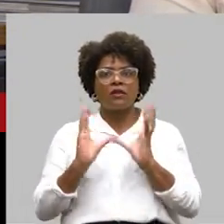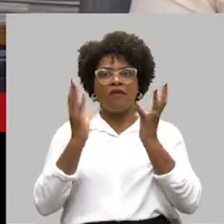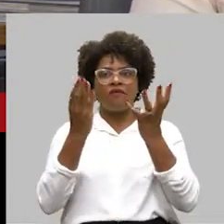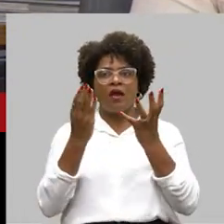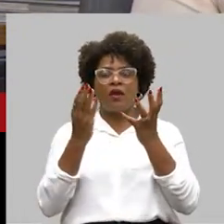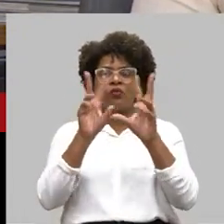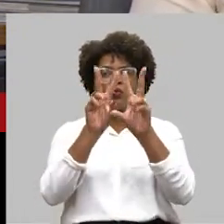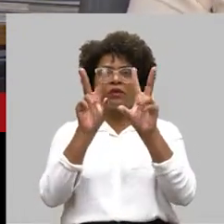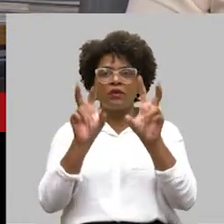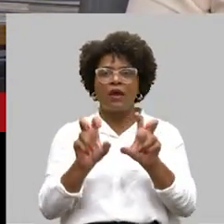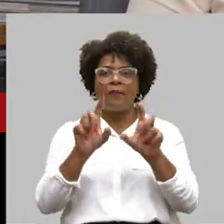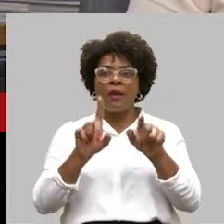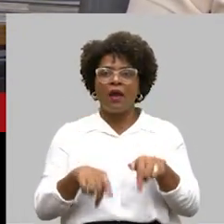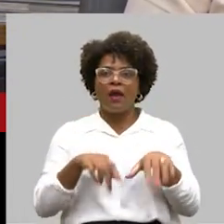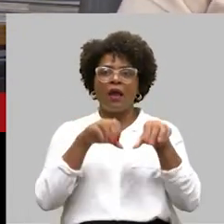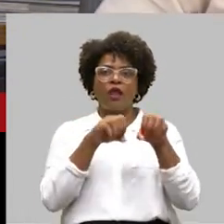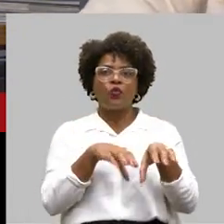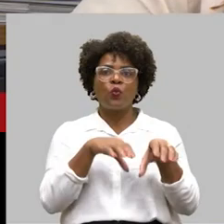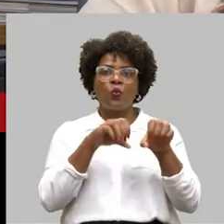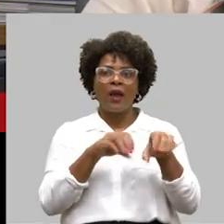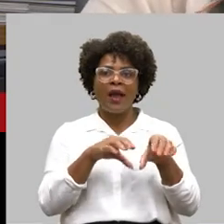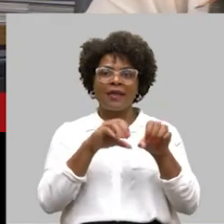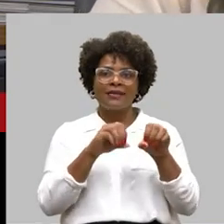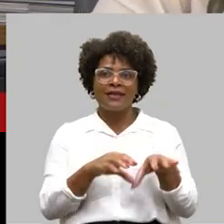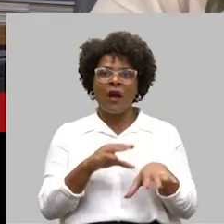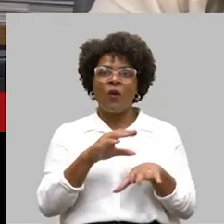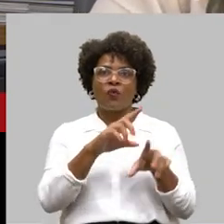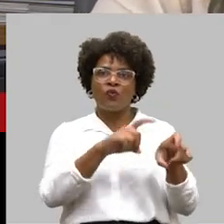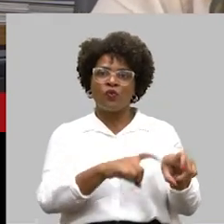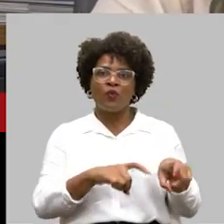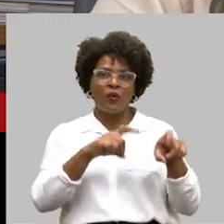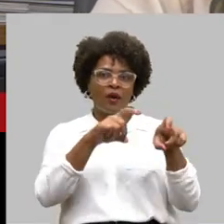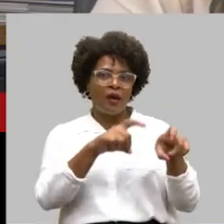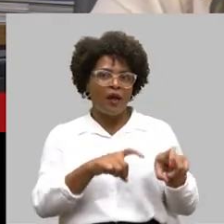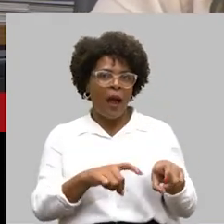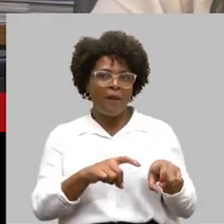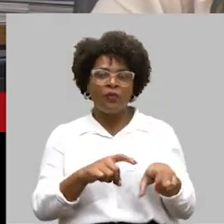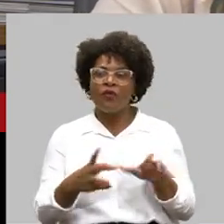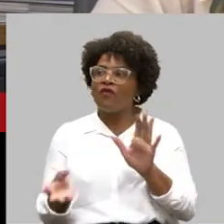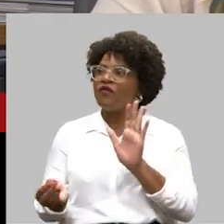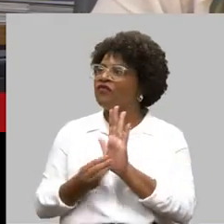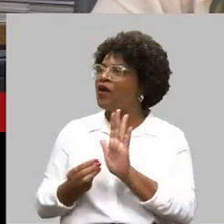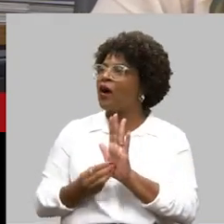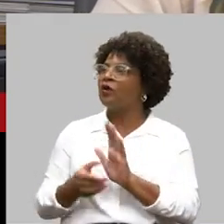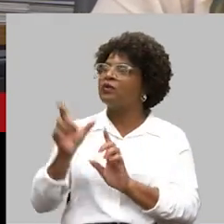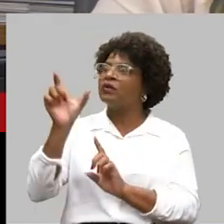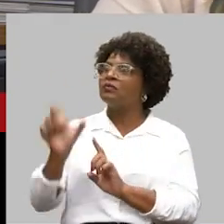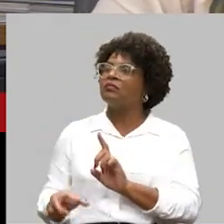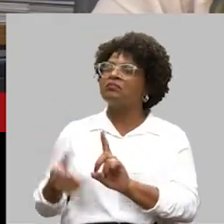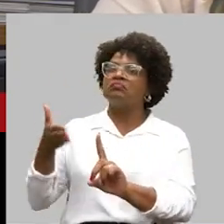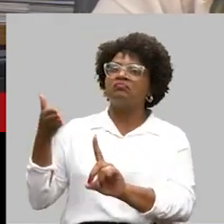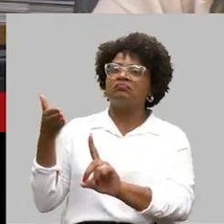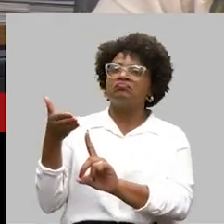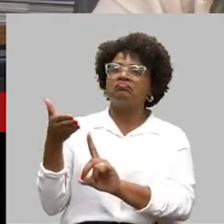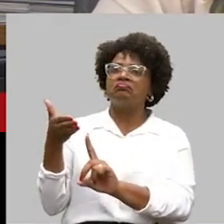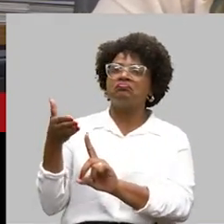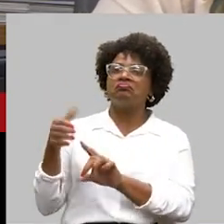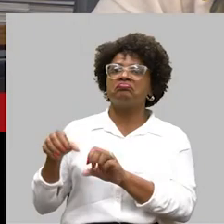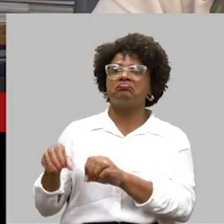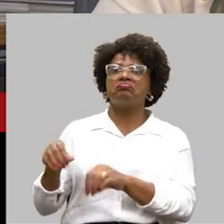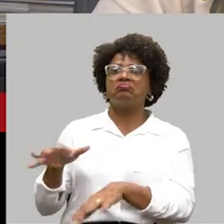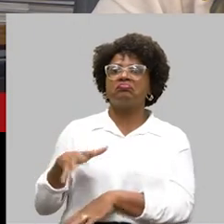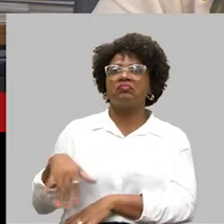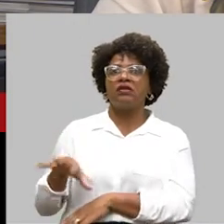campo educação não tem a Secretaria de Estado de Educação mas estamos